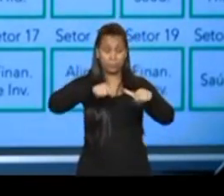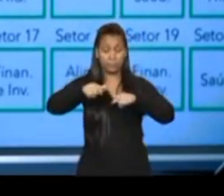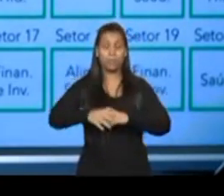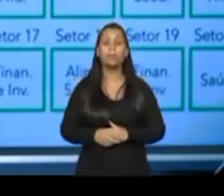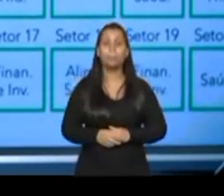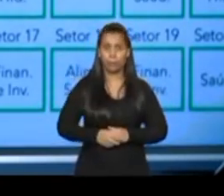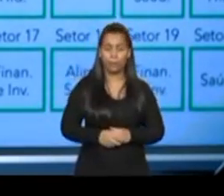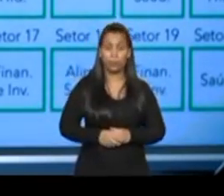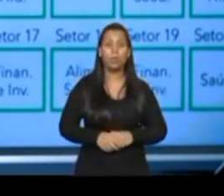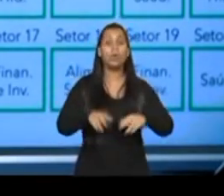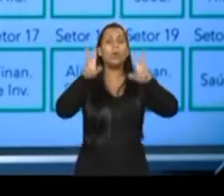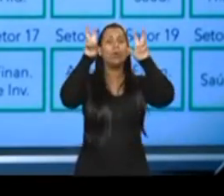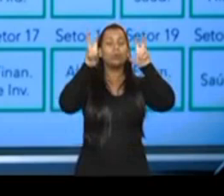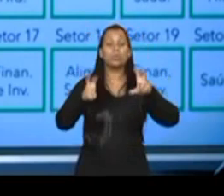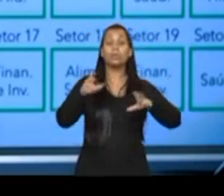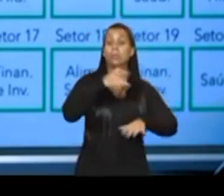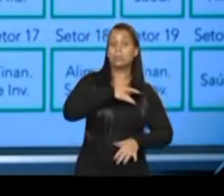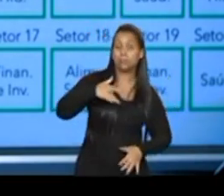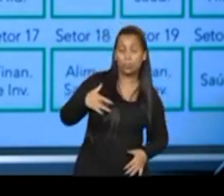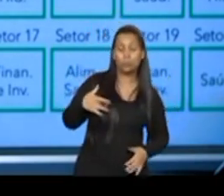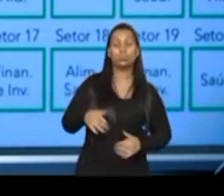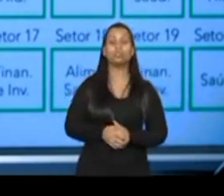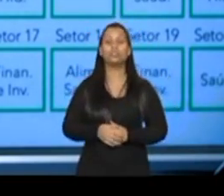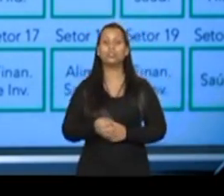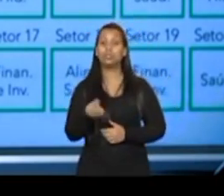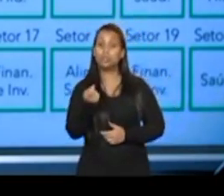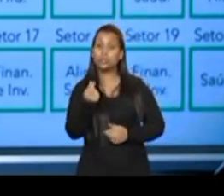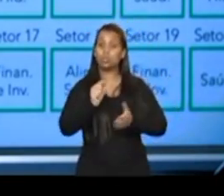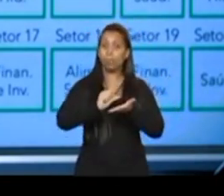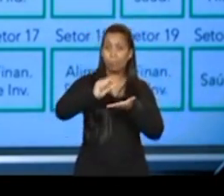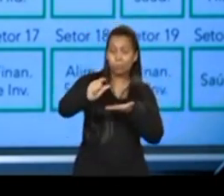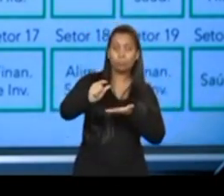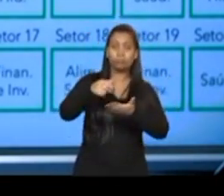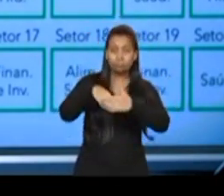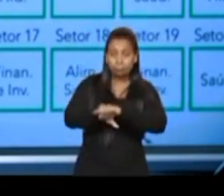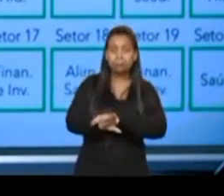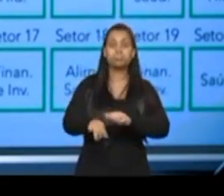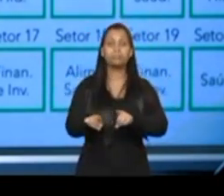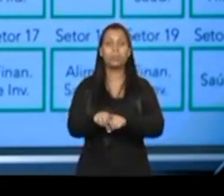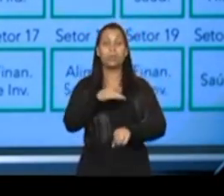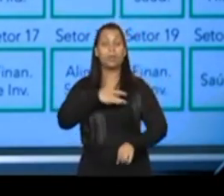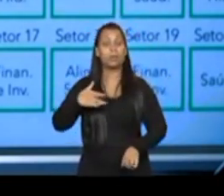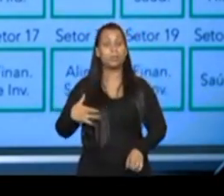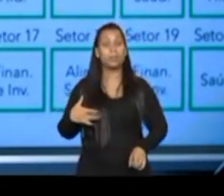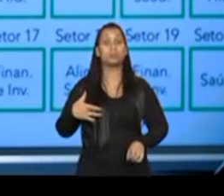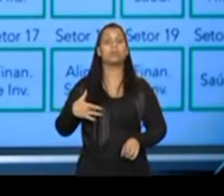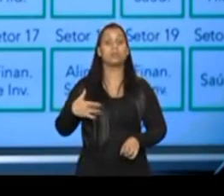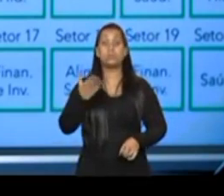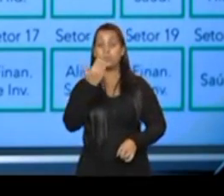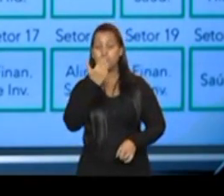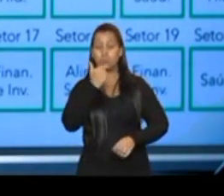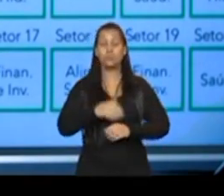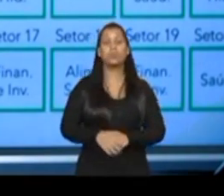quarto bimestre são saúde, finanças e investimentos, alimentação saudável e recursos